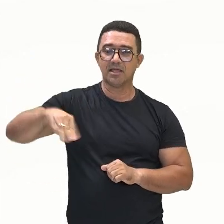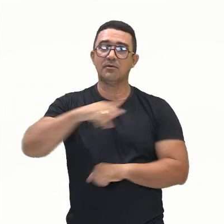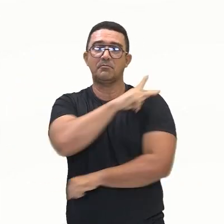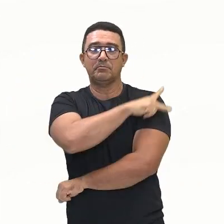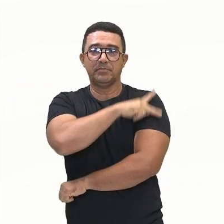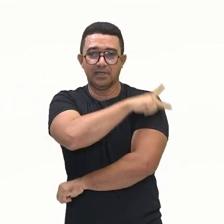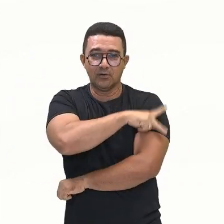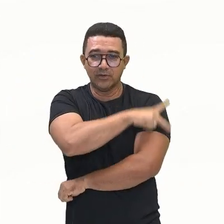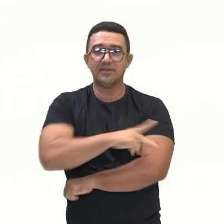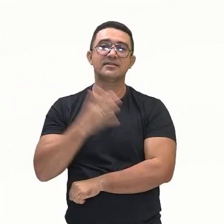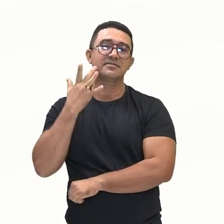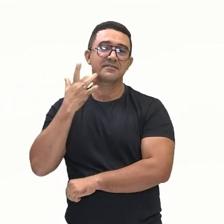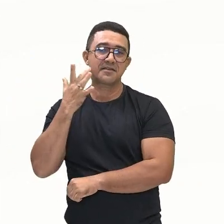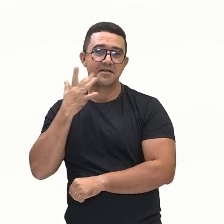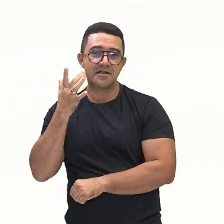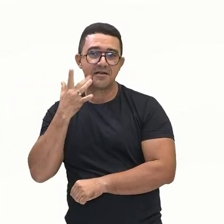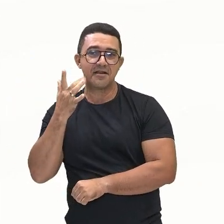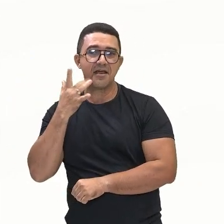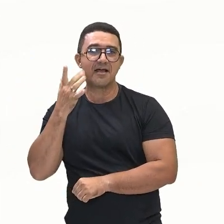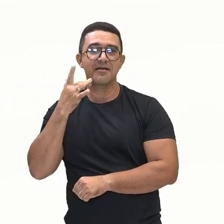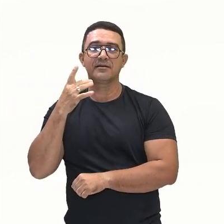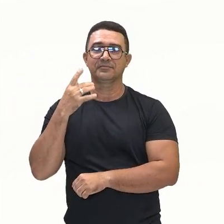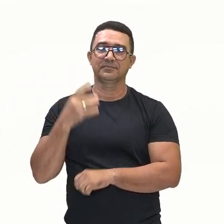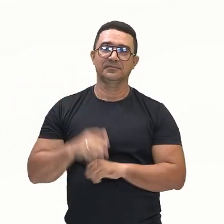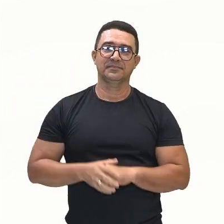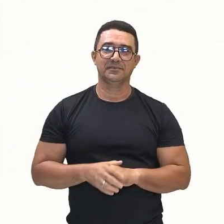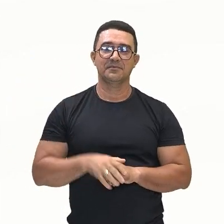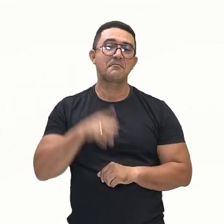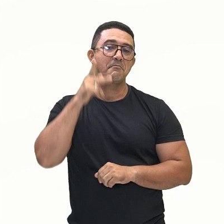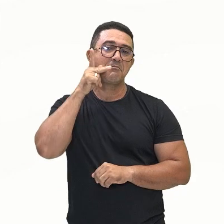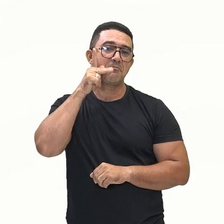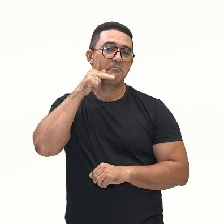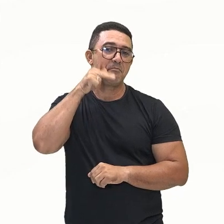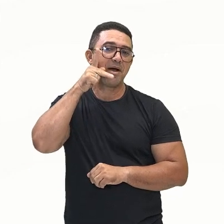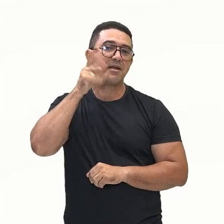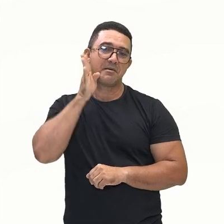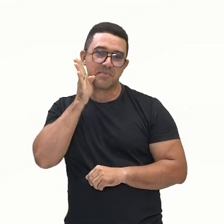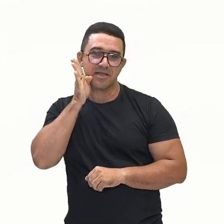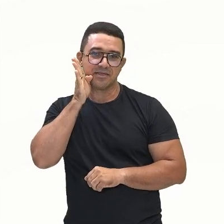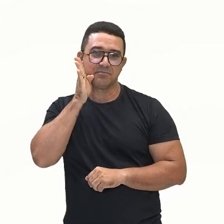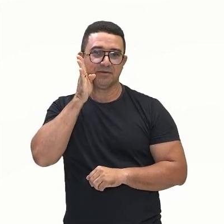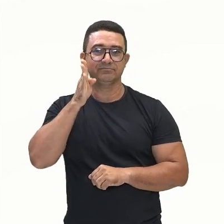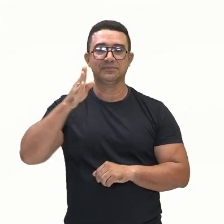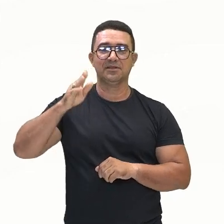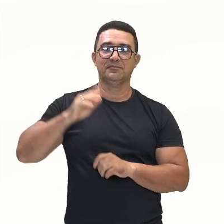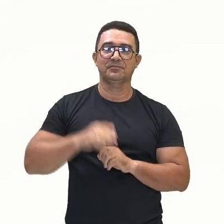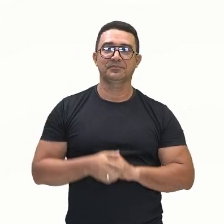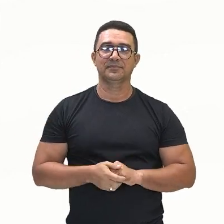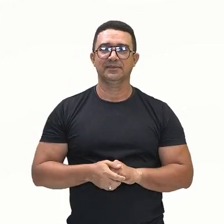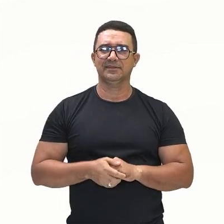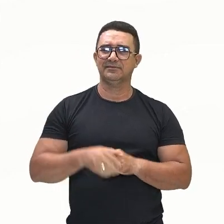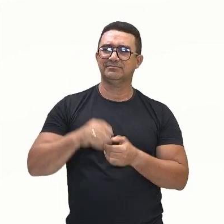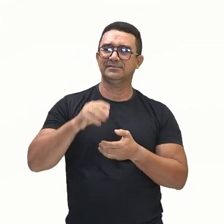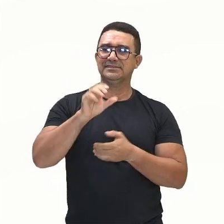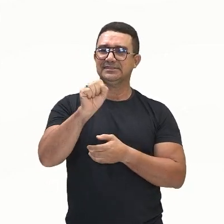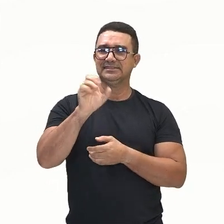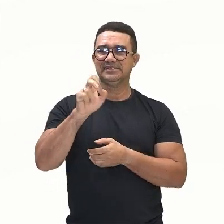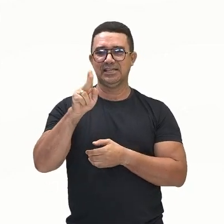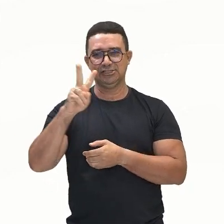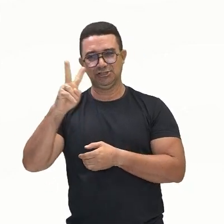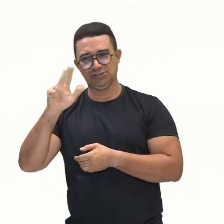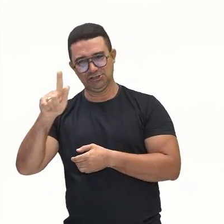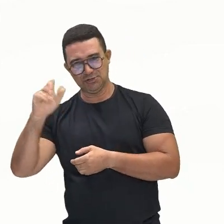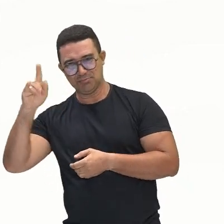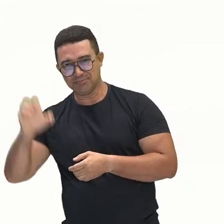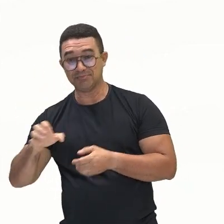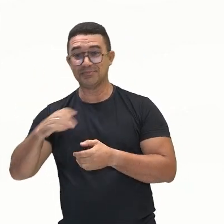Piauí, Ceará, Rio Grande do Norte, Paraíba, Pernambuco, Alagoas, Sergipe e Bahia,